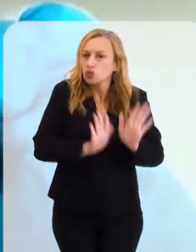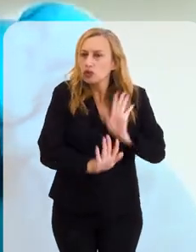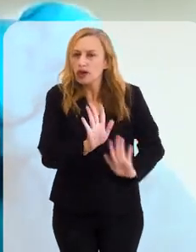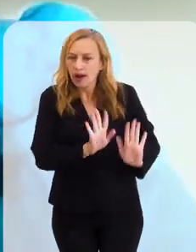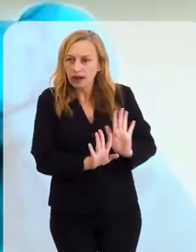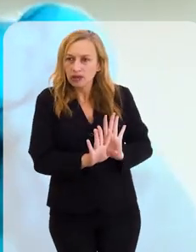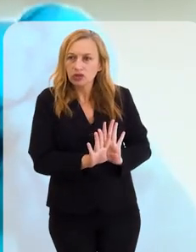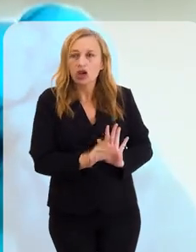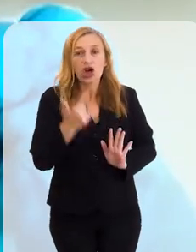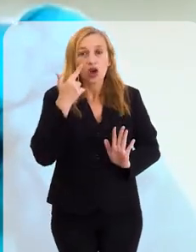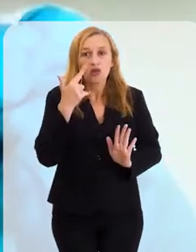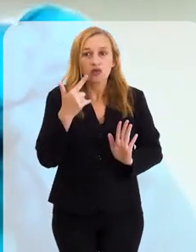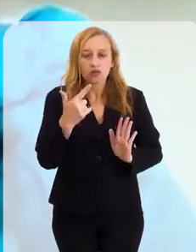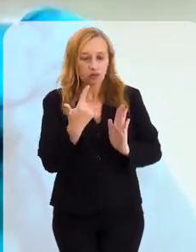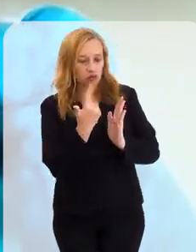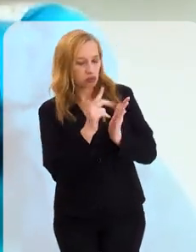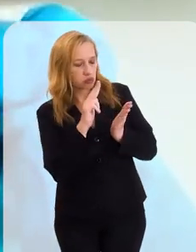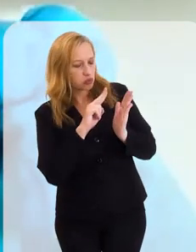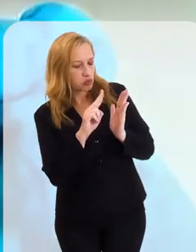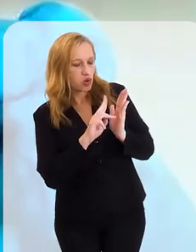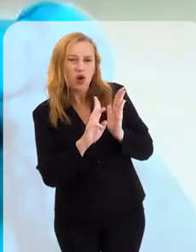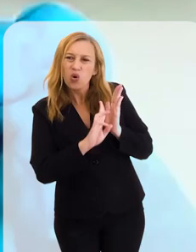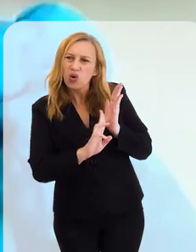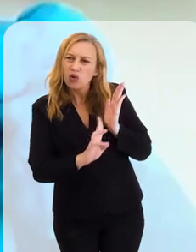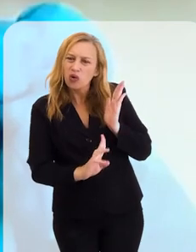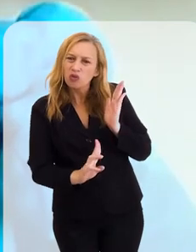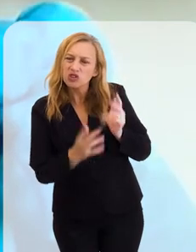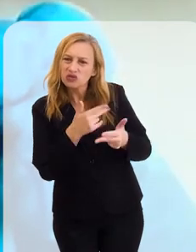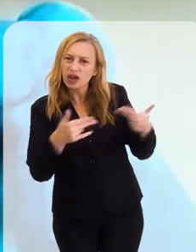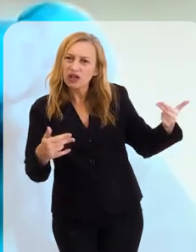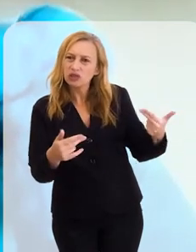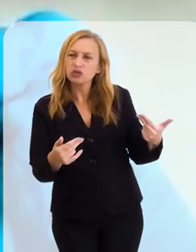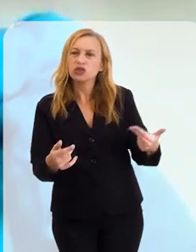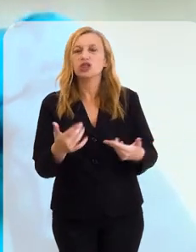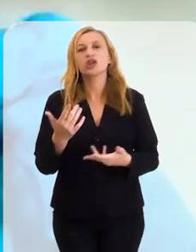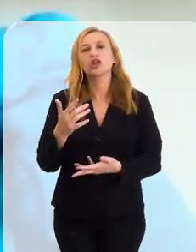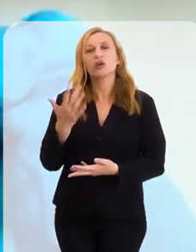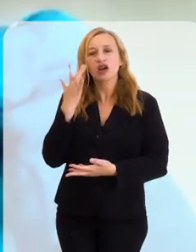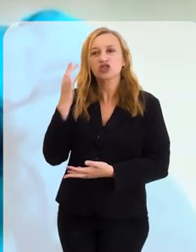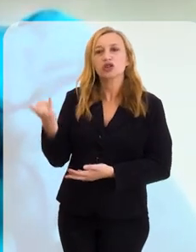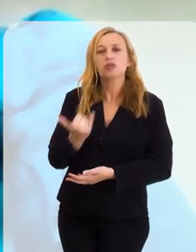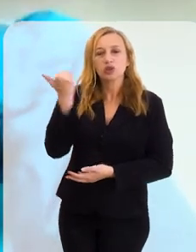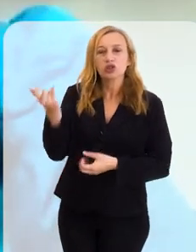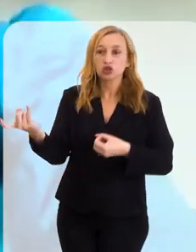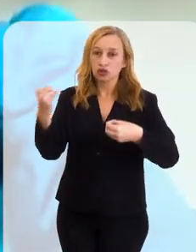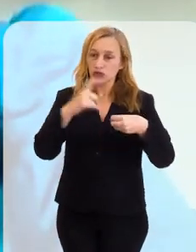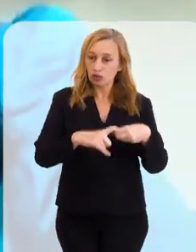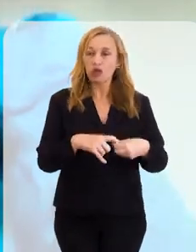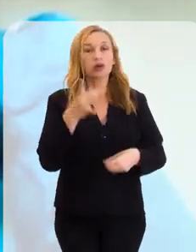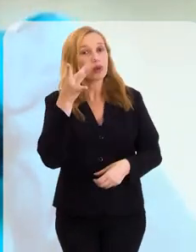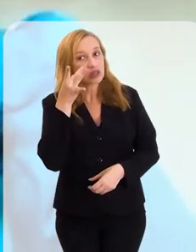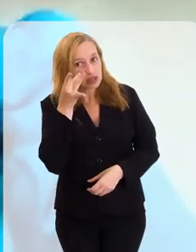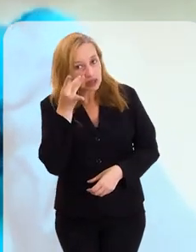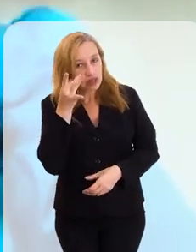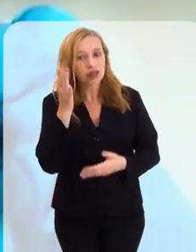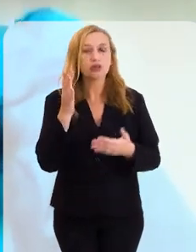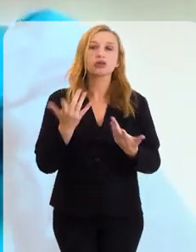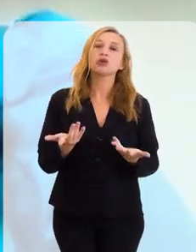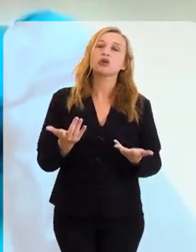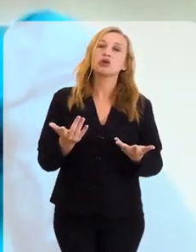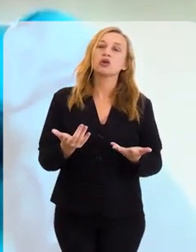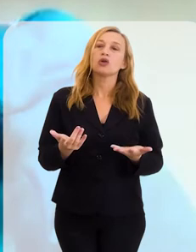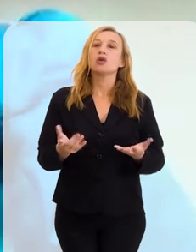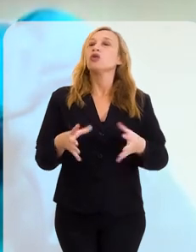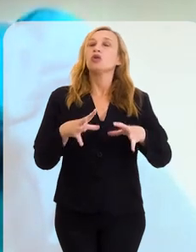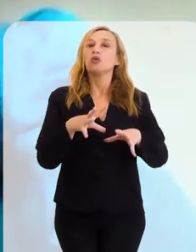nós vamos ter muito cuidado, né? Eu fiz uma lista de coisas que eu considero muito importantes nesse momento